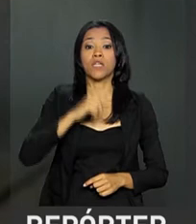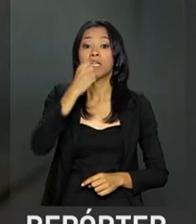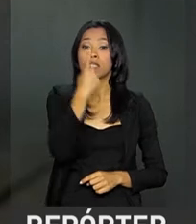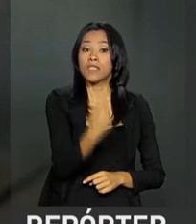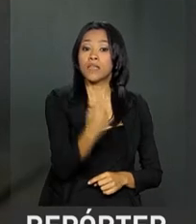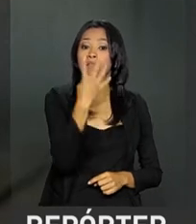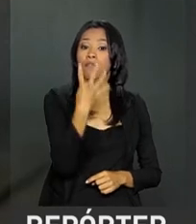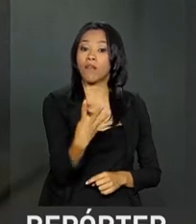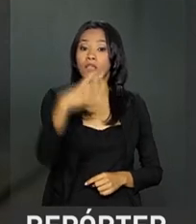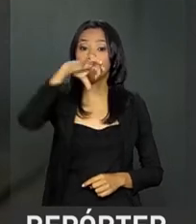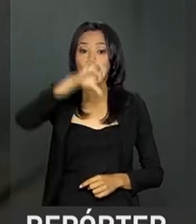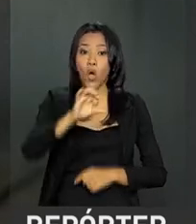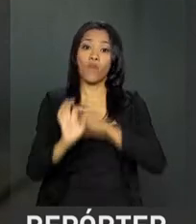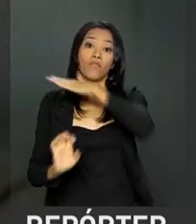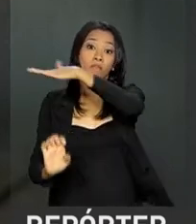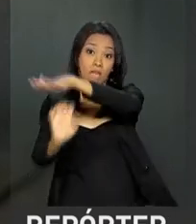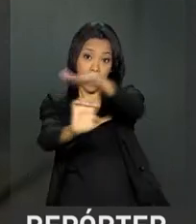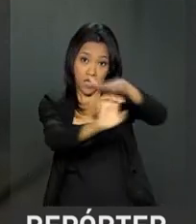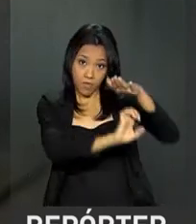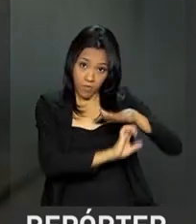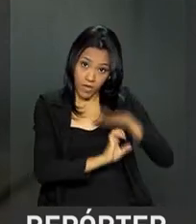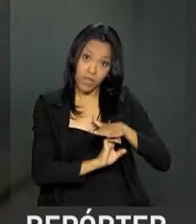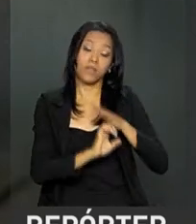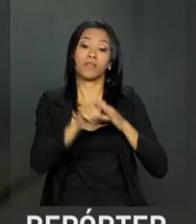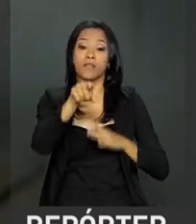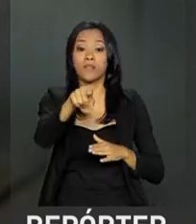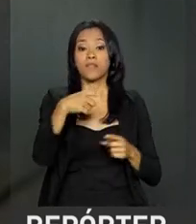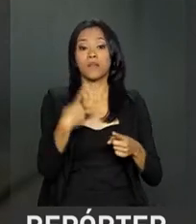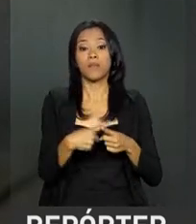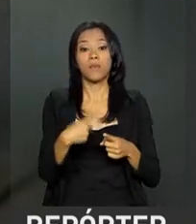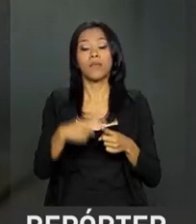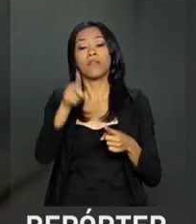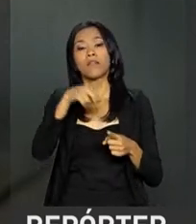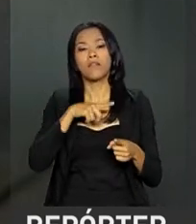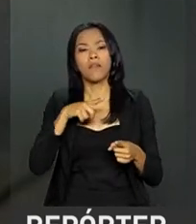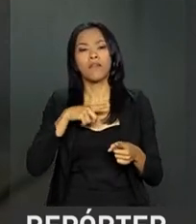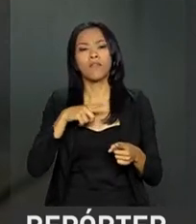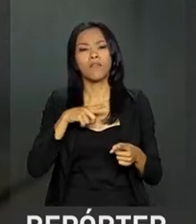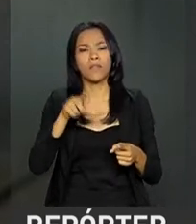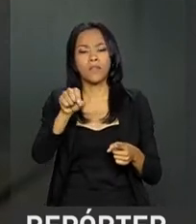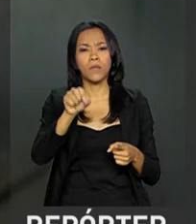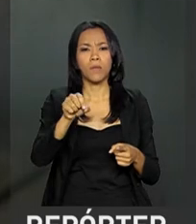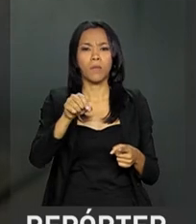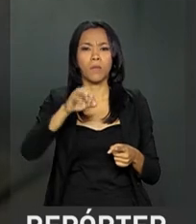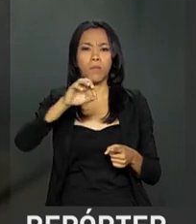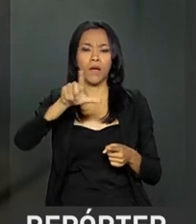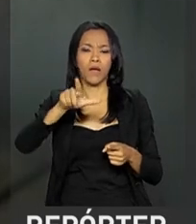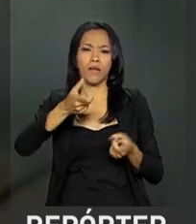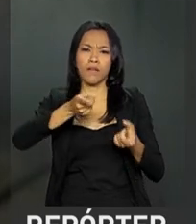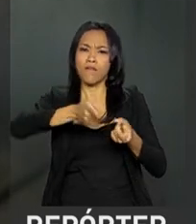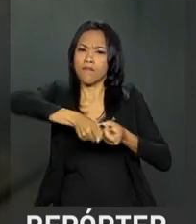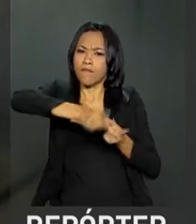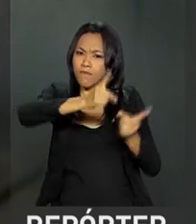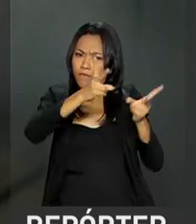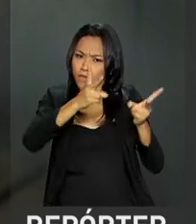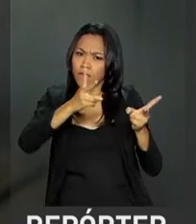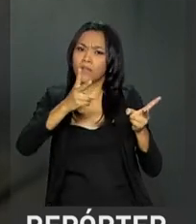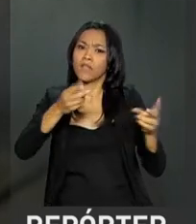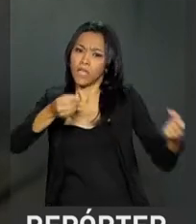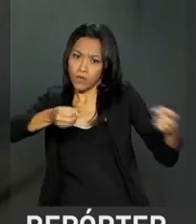uma a menos que no segundo trimestre com a liquidação da indústria carboquímica catarinense do grupo